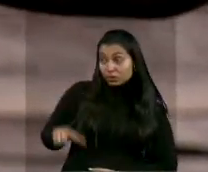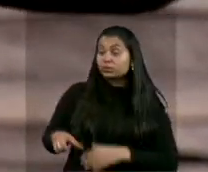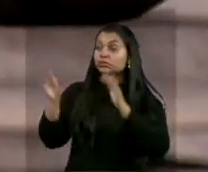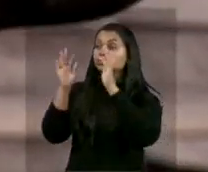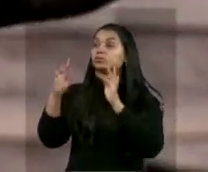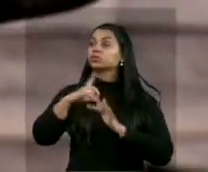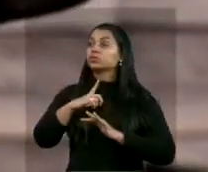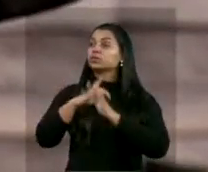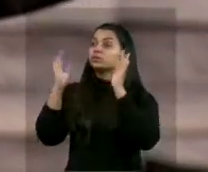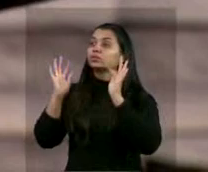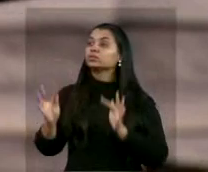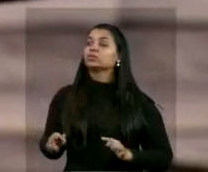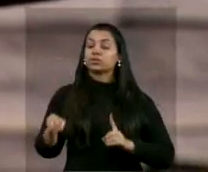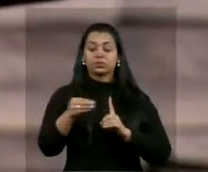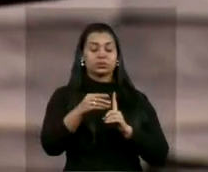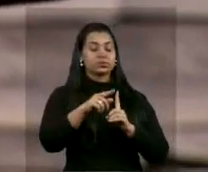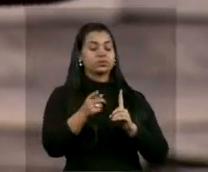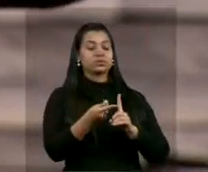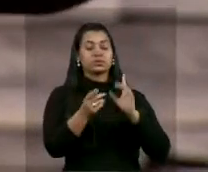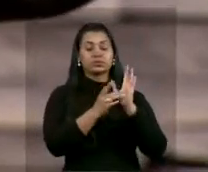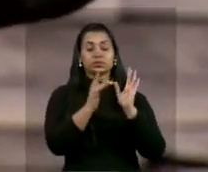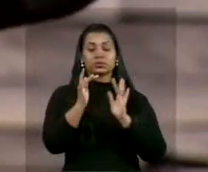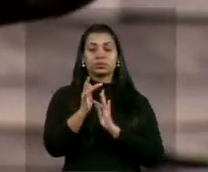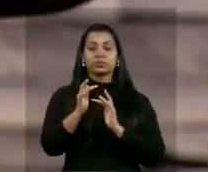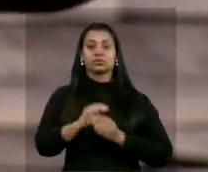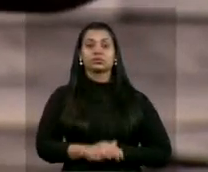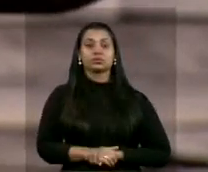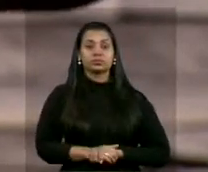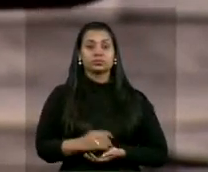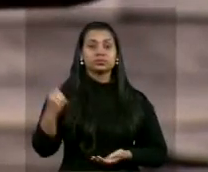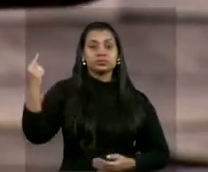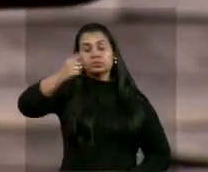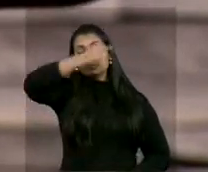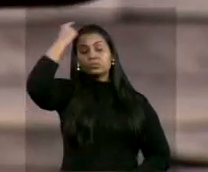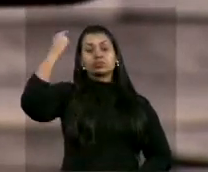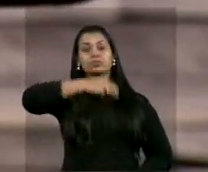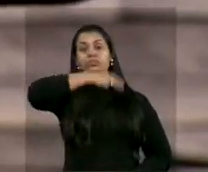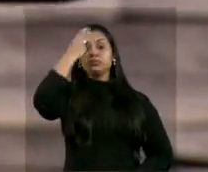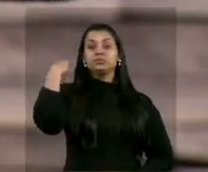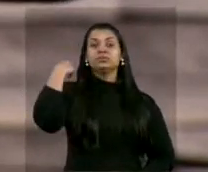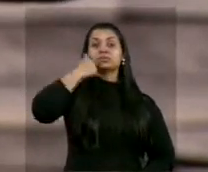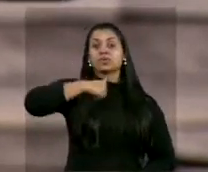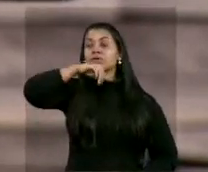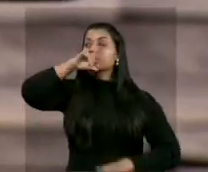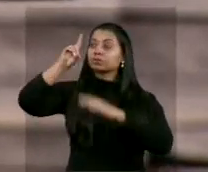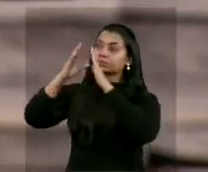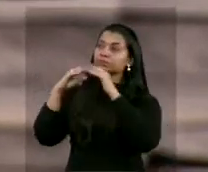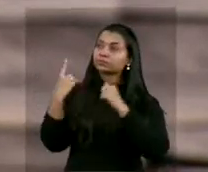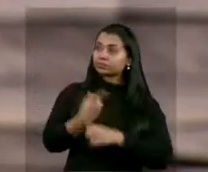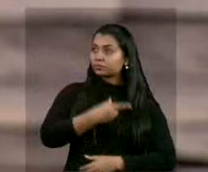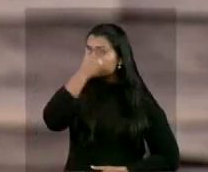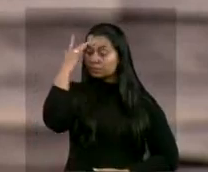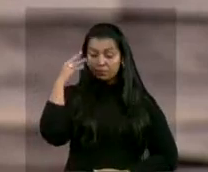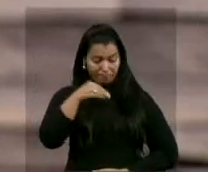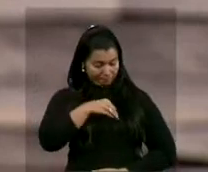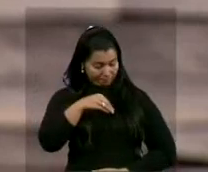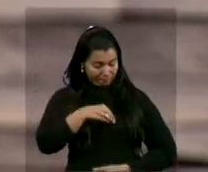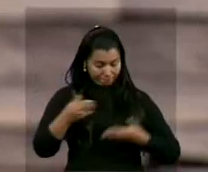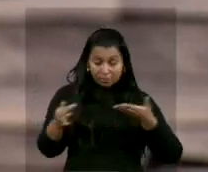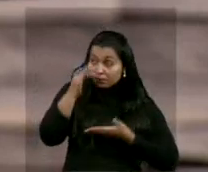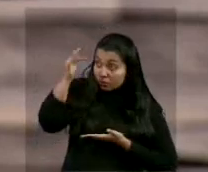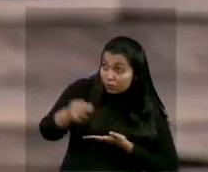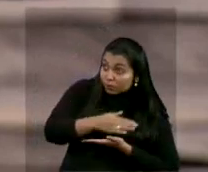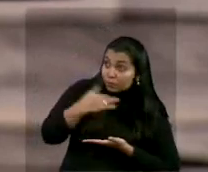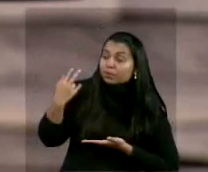convosco. Bendita sois vós entre as mulheres, e bendito é o fruto do vosso ventre, Jesus. Santa Maria, Mãe de Deus, rogai